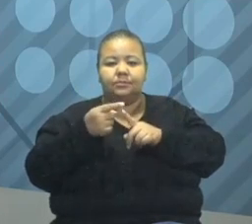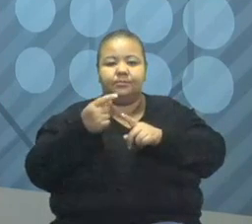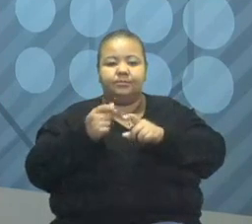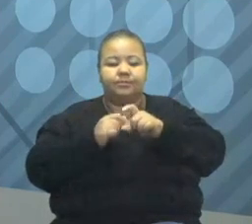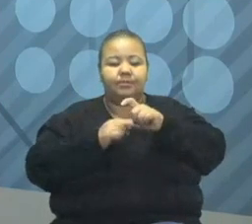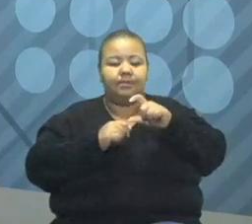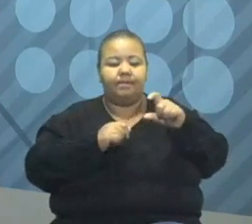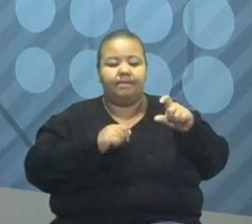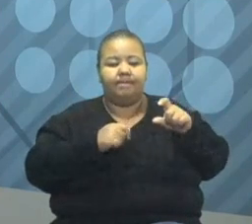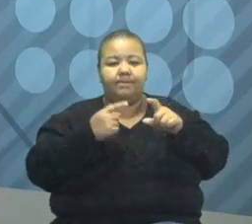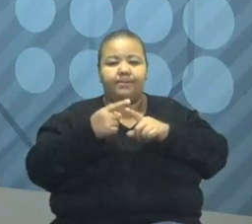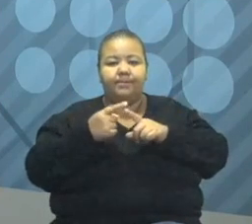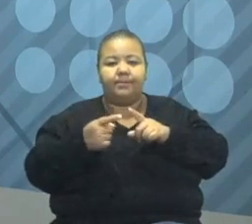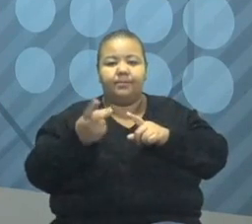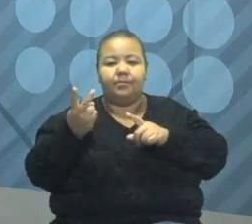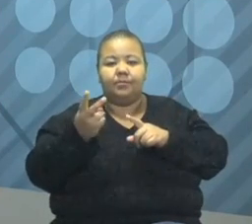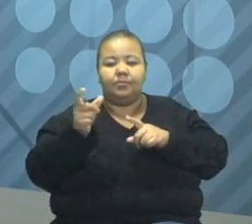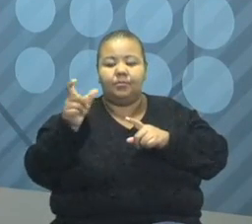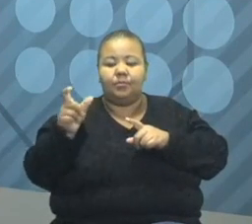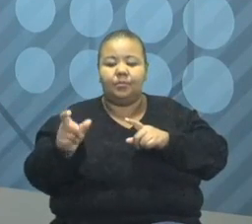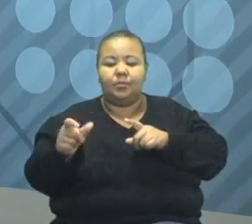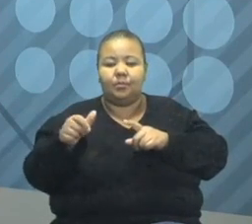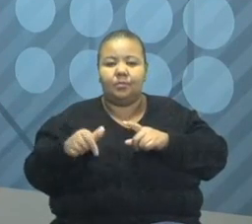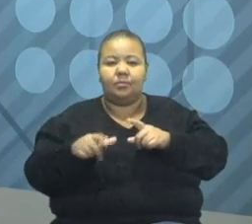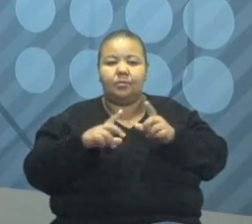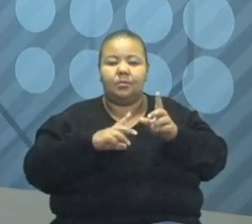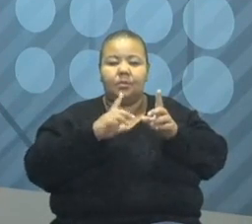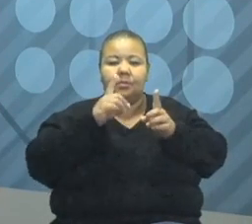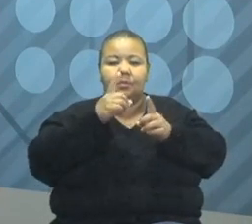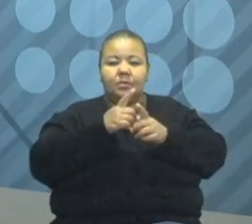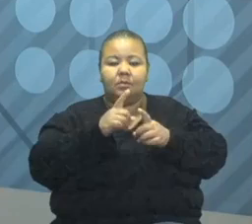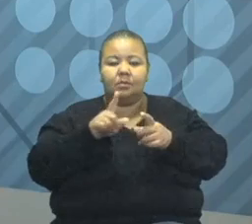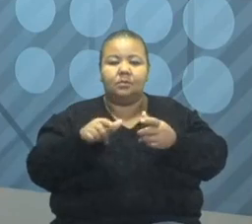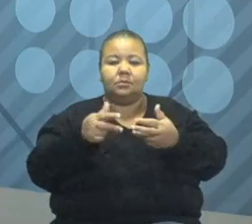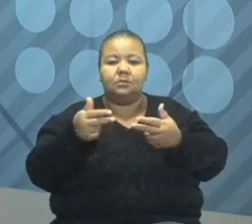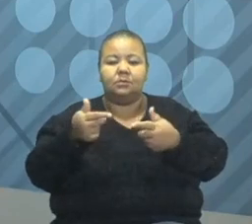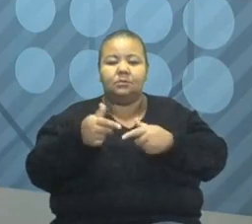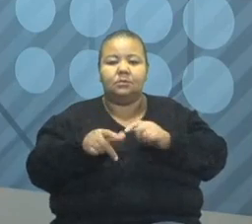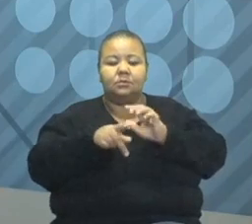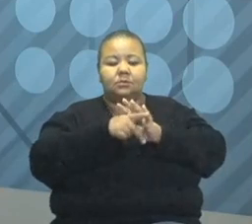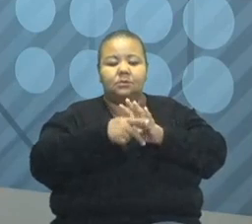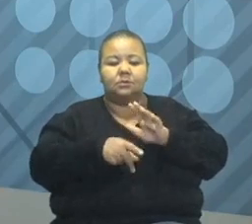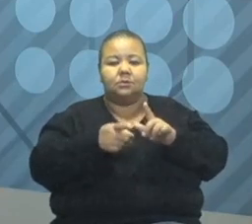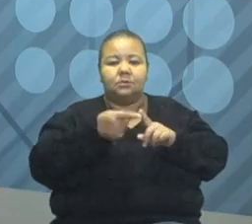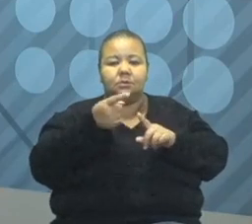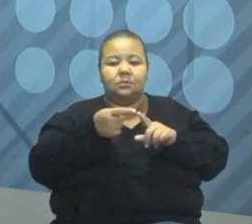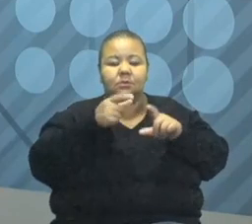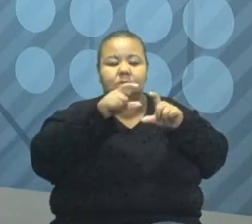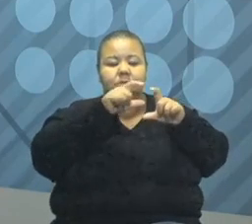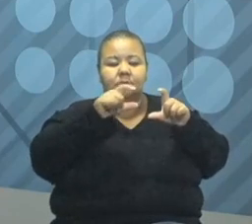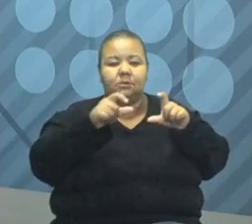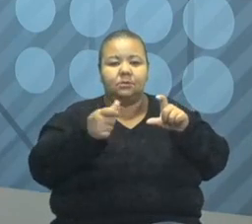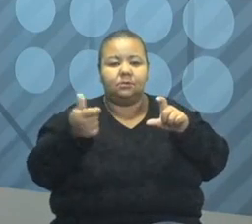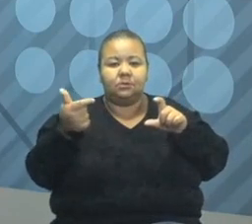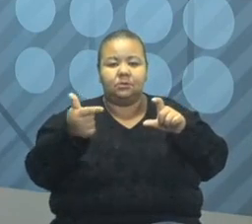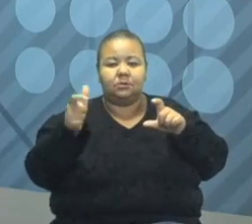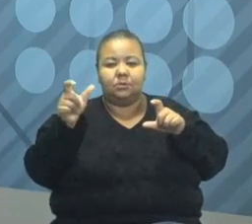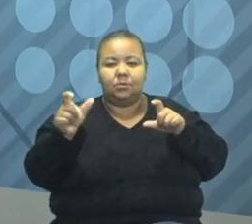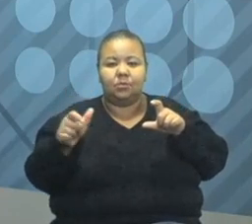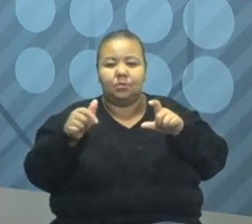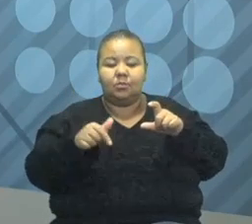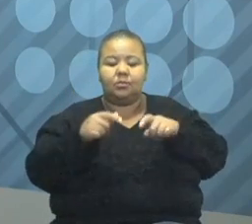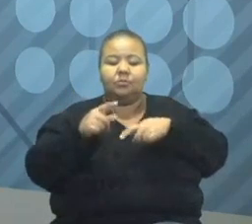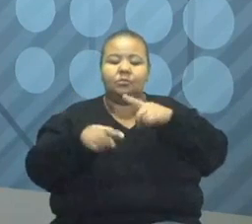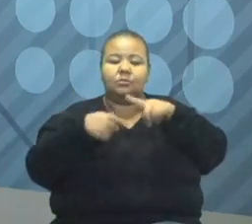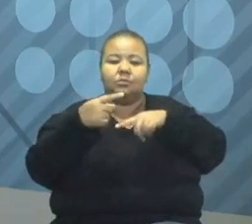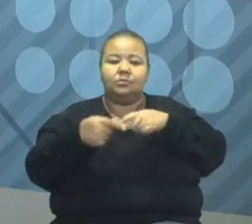linha pela segunda coluna da nossa matriz. Encontramos o elemento pertencente à primeira linha, segunda coluna. E depois